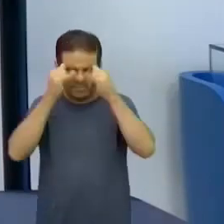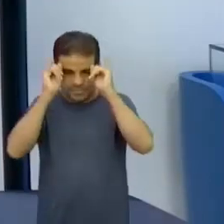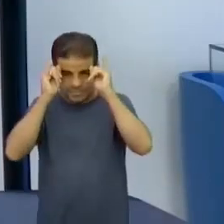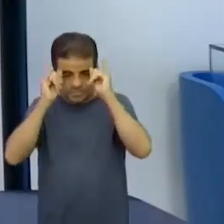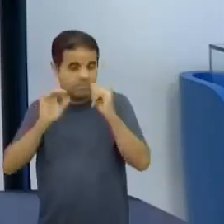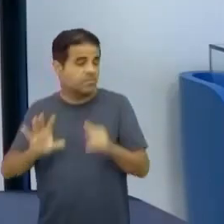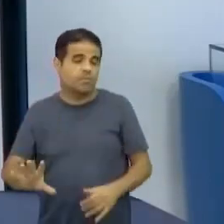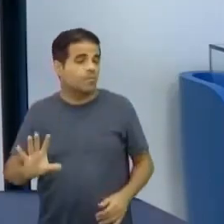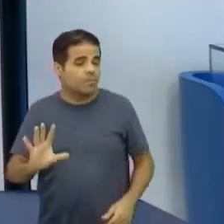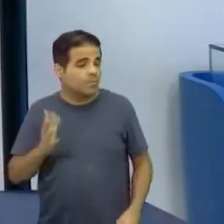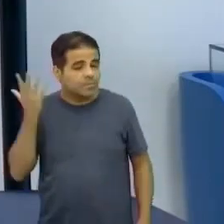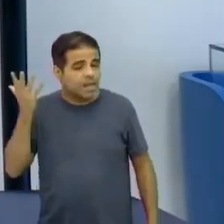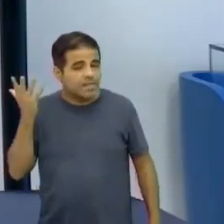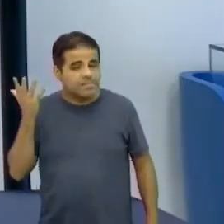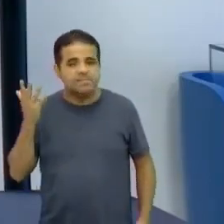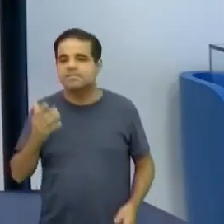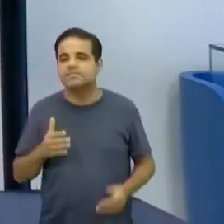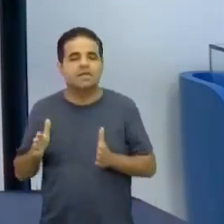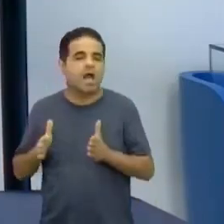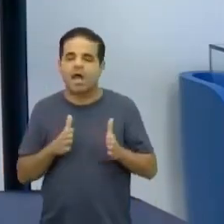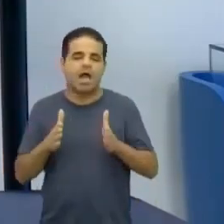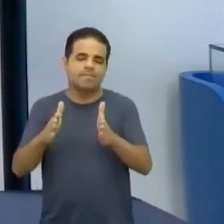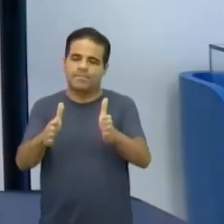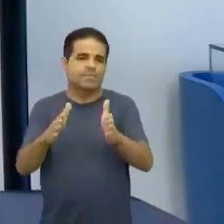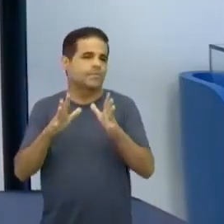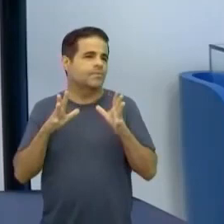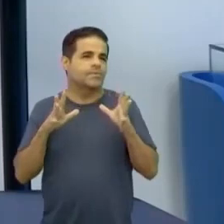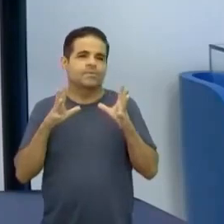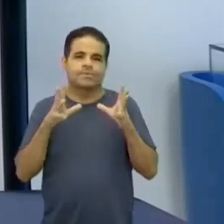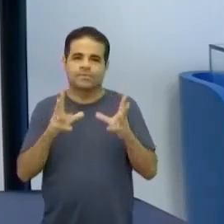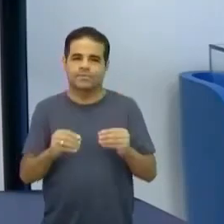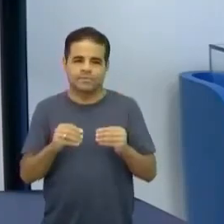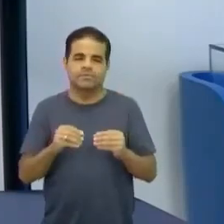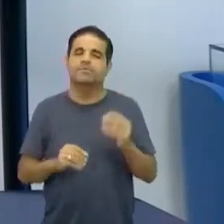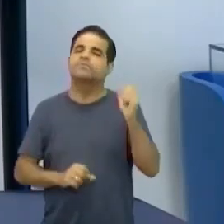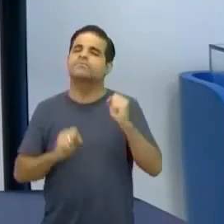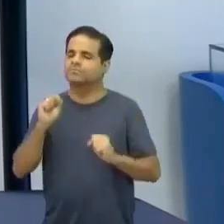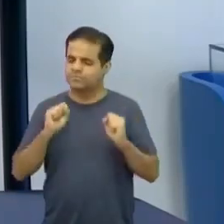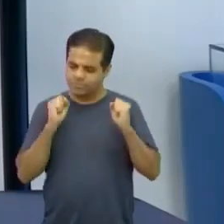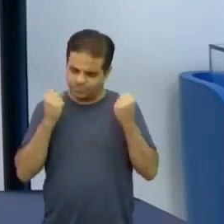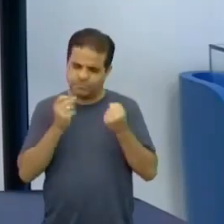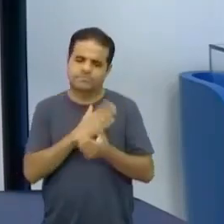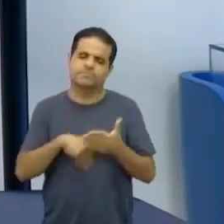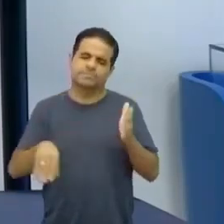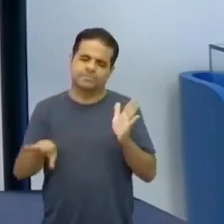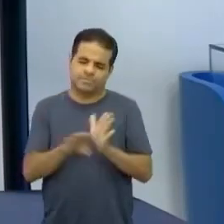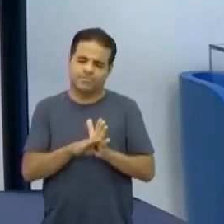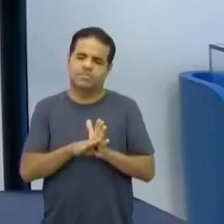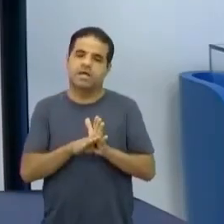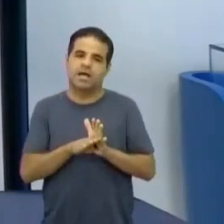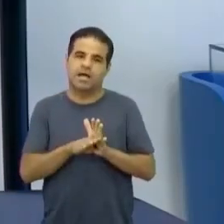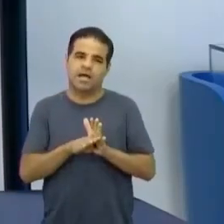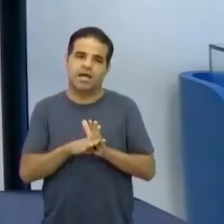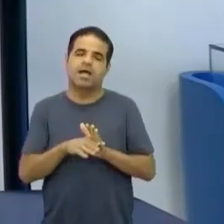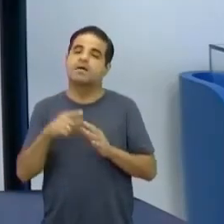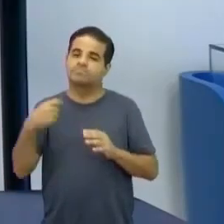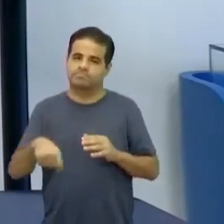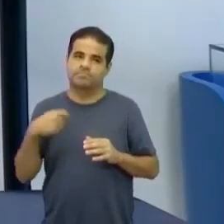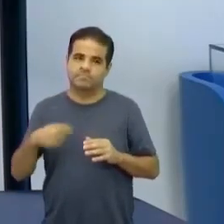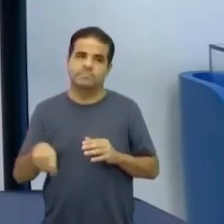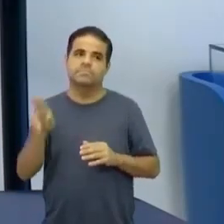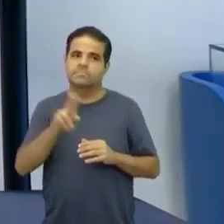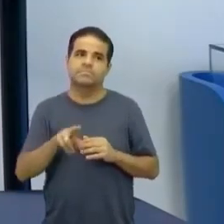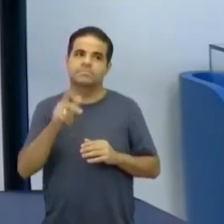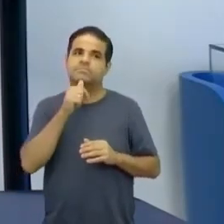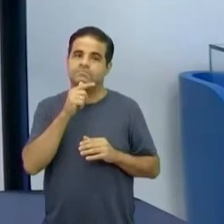que acontece nesse caminho? Para que tudo isso fosse fabricado e chegasse até o gado, foi necessária a